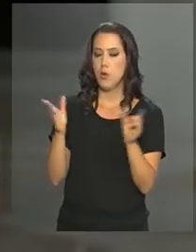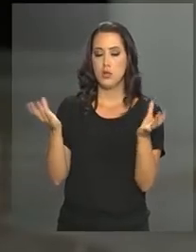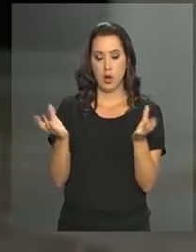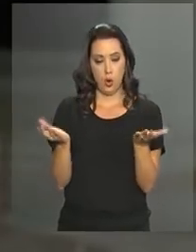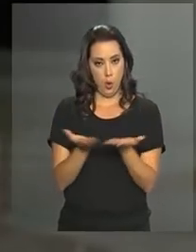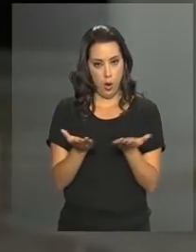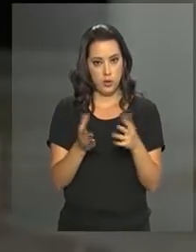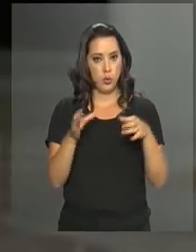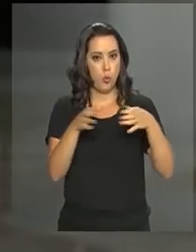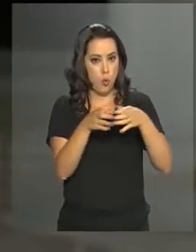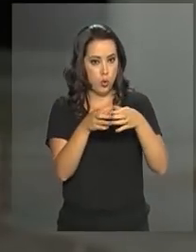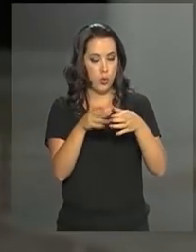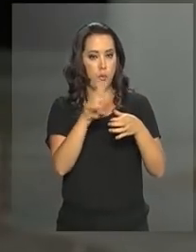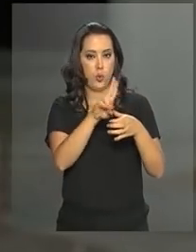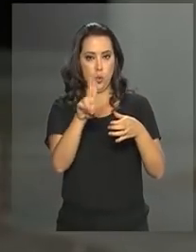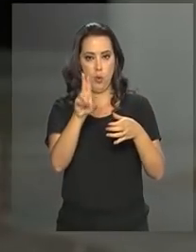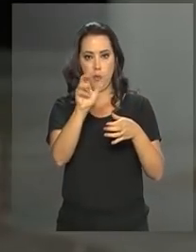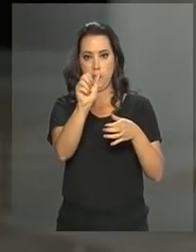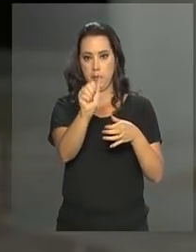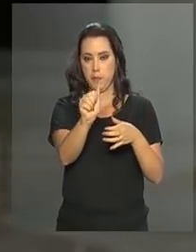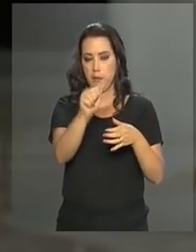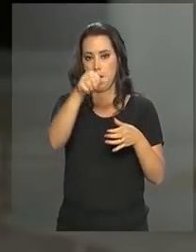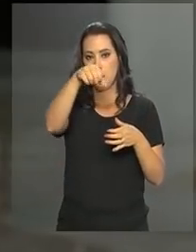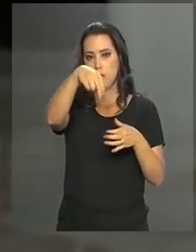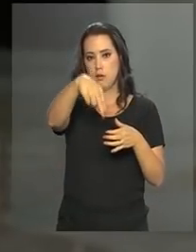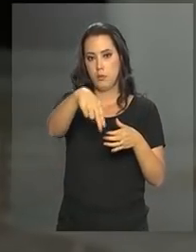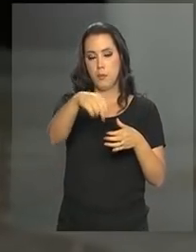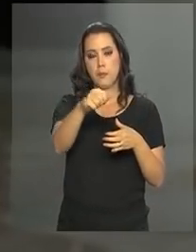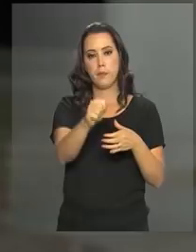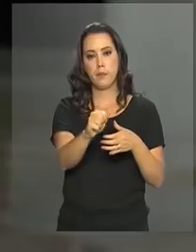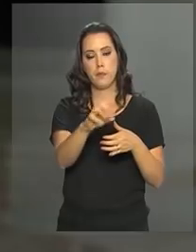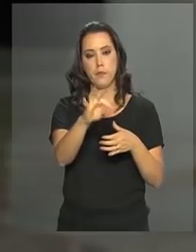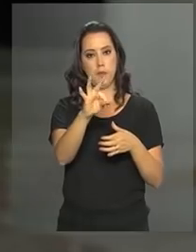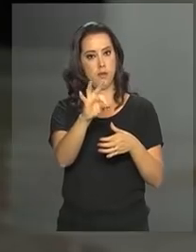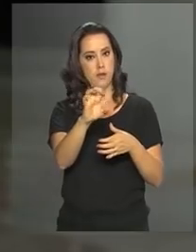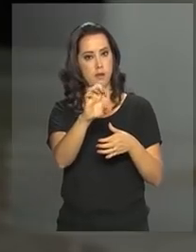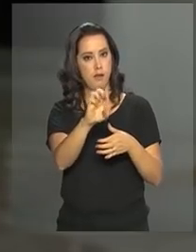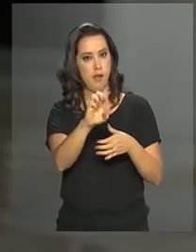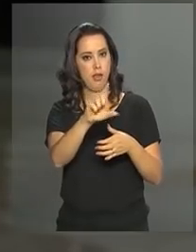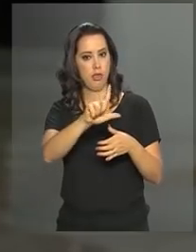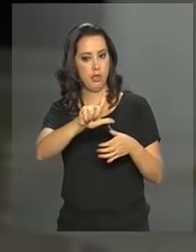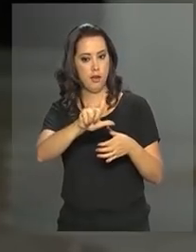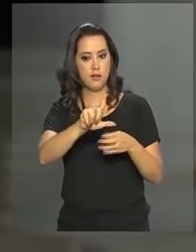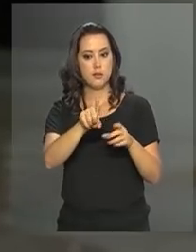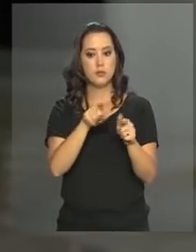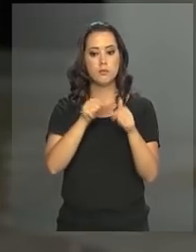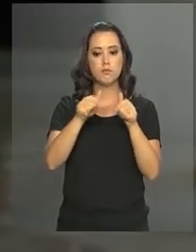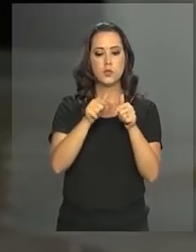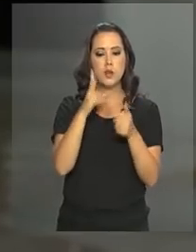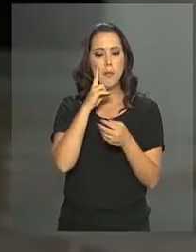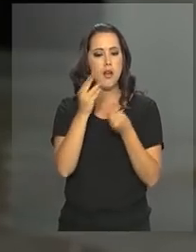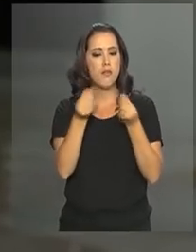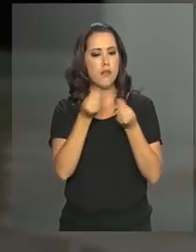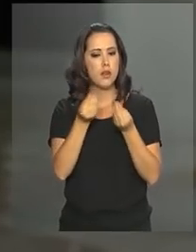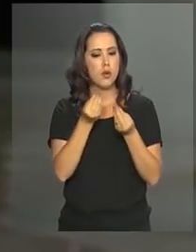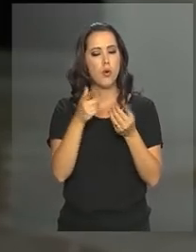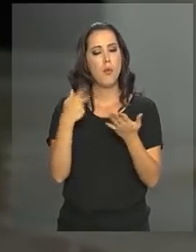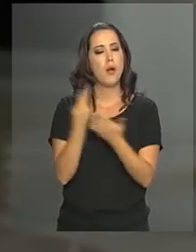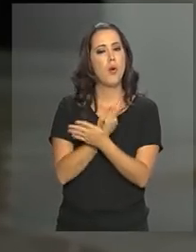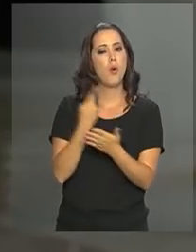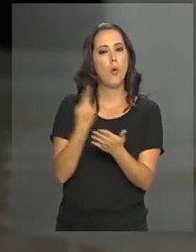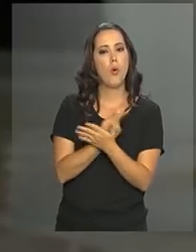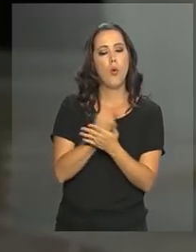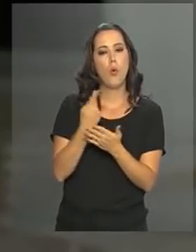vai acompanhar e fiscalizar o funcionamento das redes de transmissão de dados das urnas eletrônicas no próximo domingo,